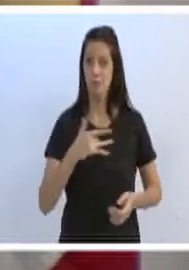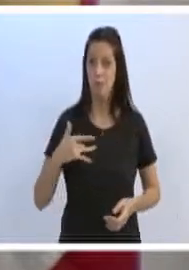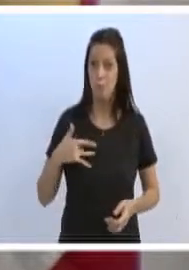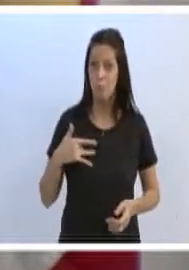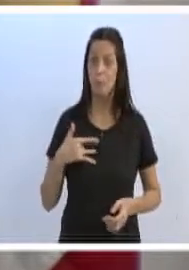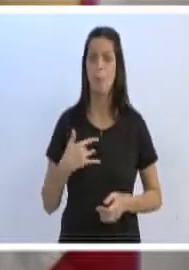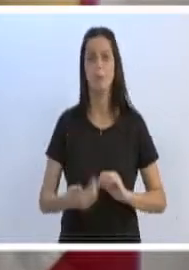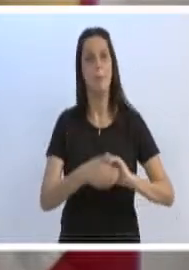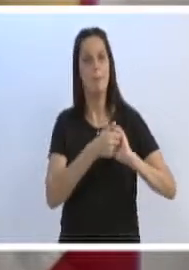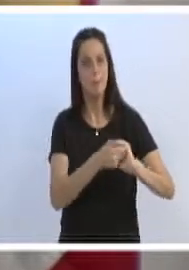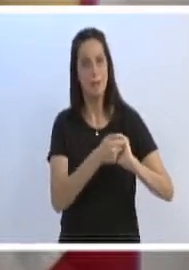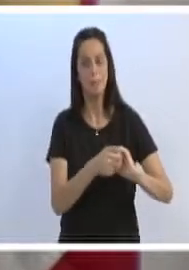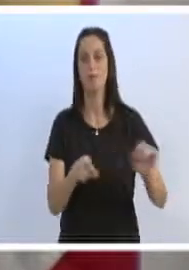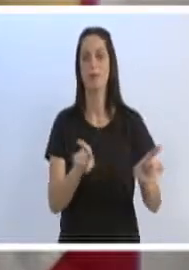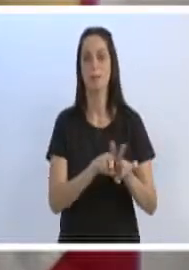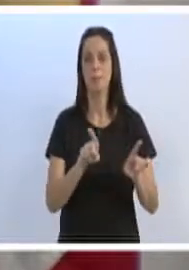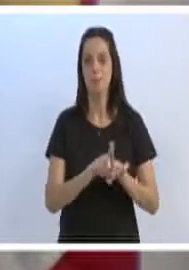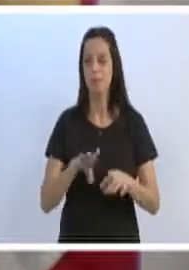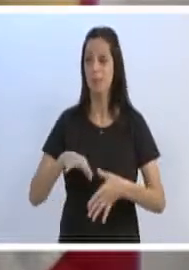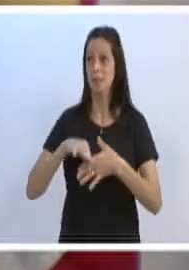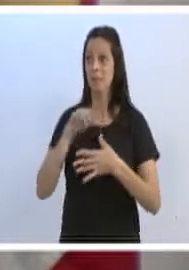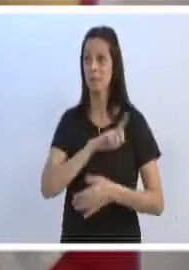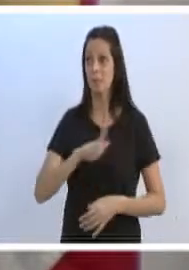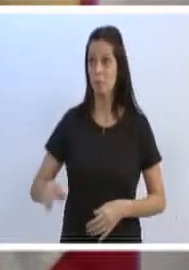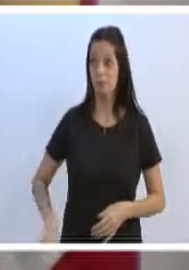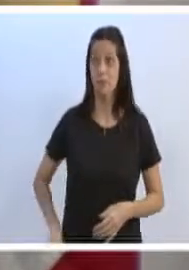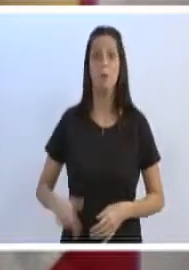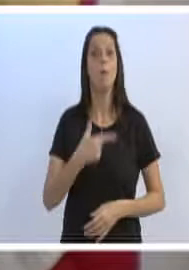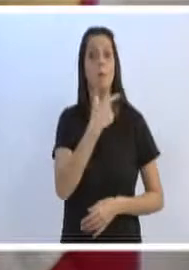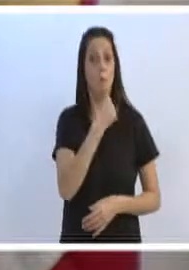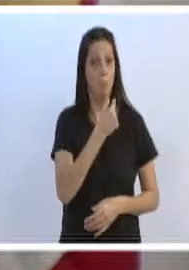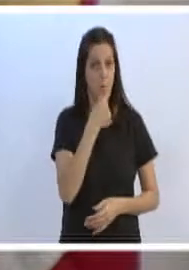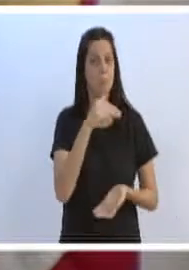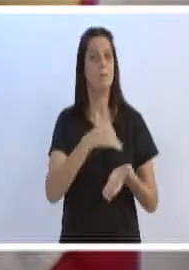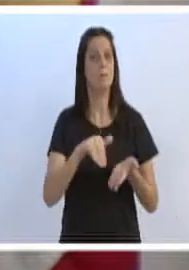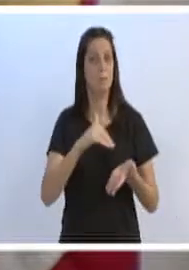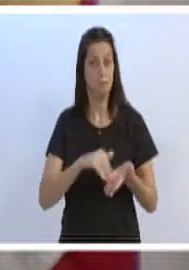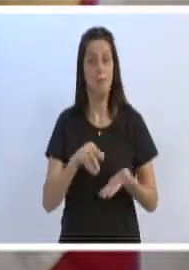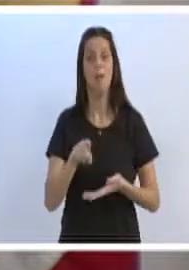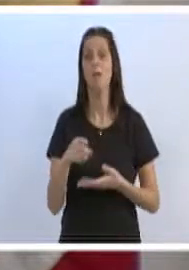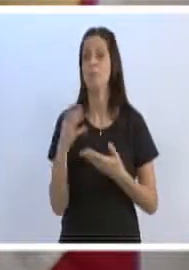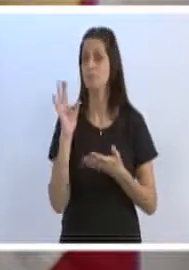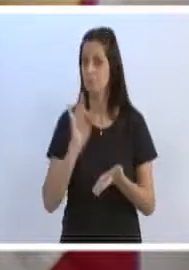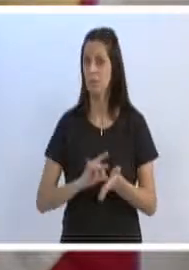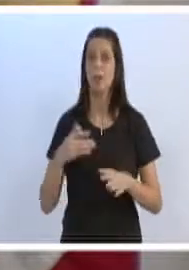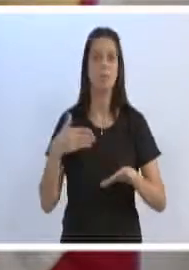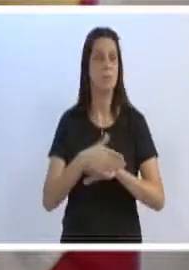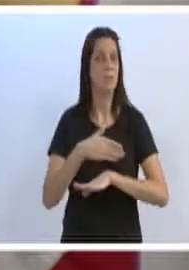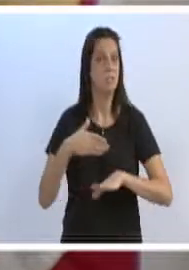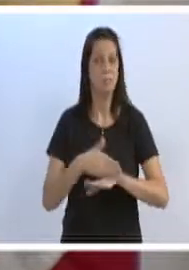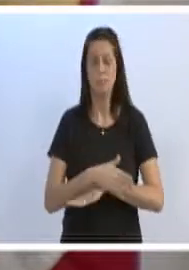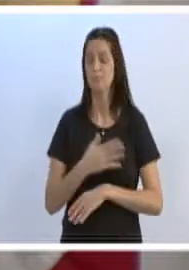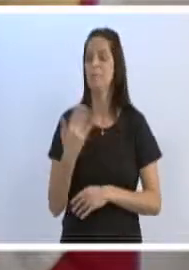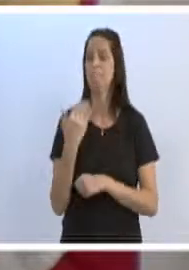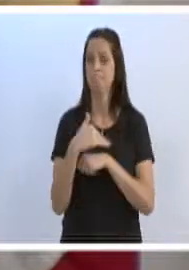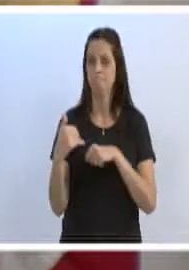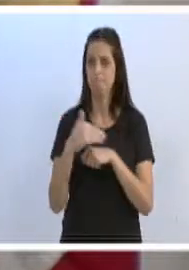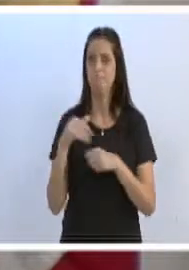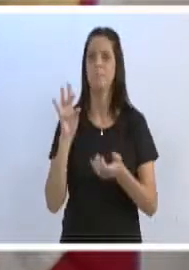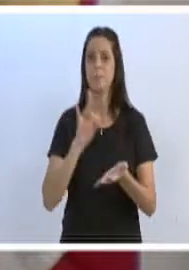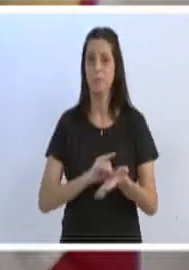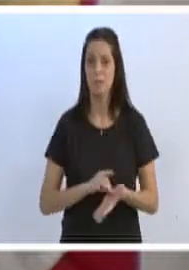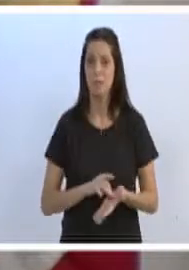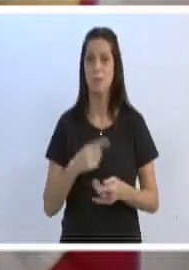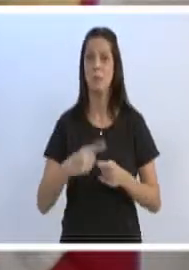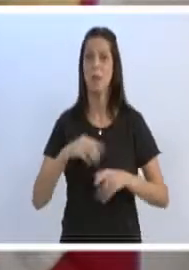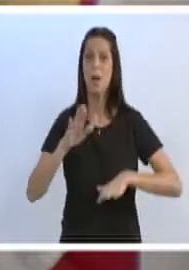parabenizar viu o líder do governo secretário que é acessível também quantos outros mais e se mais acessível ainda devido às